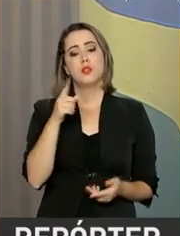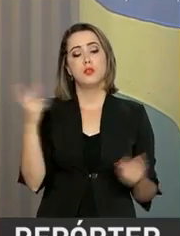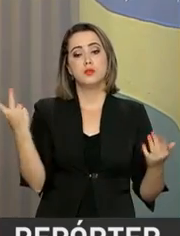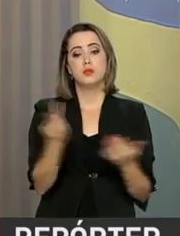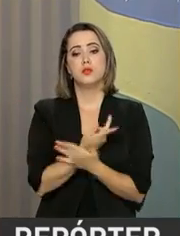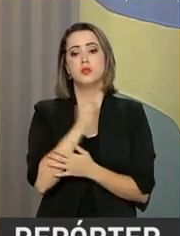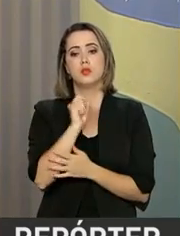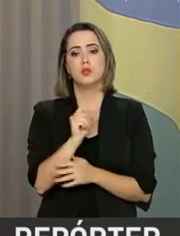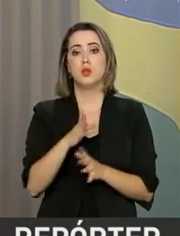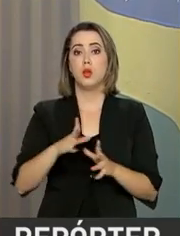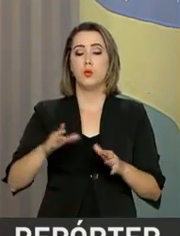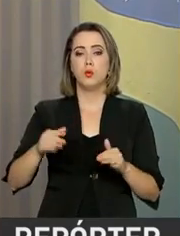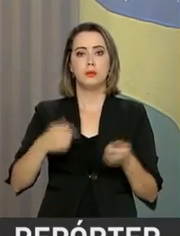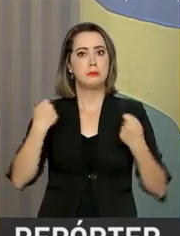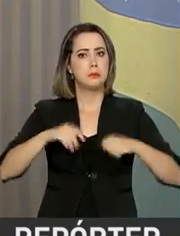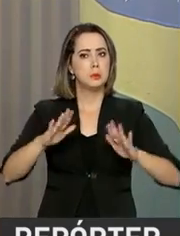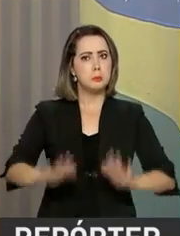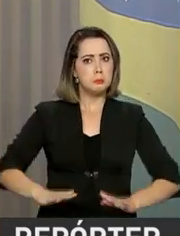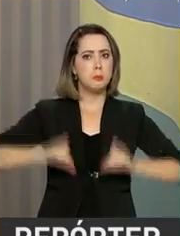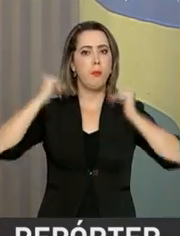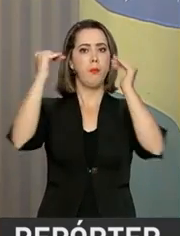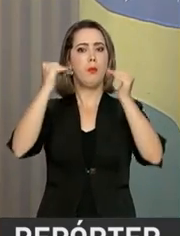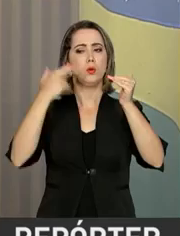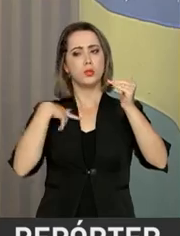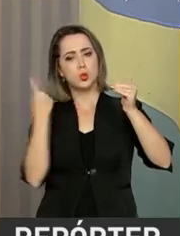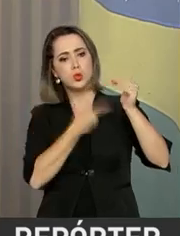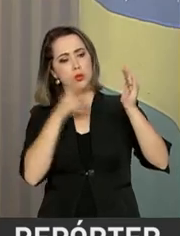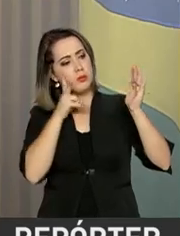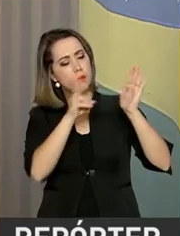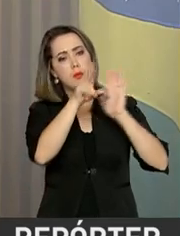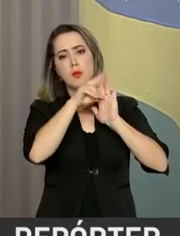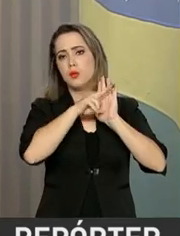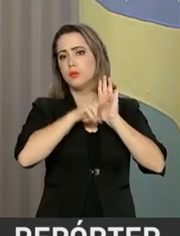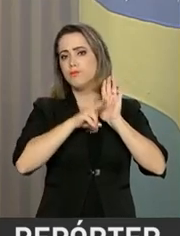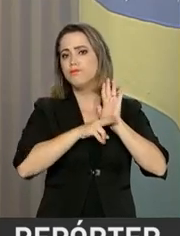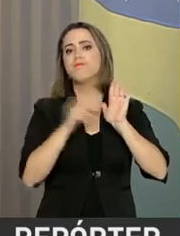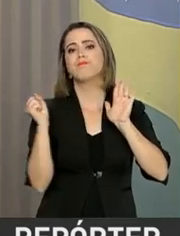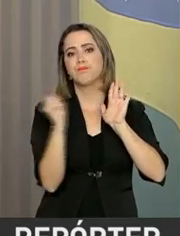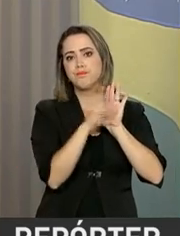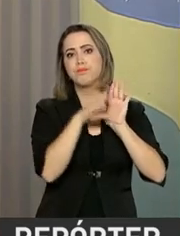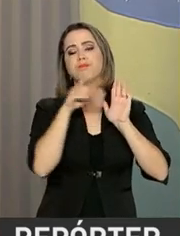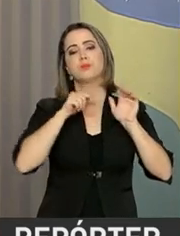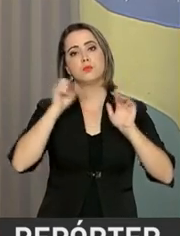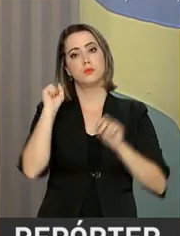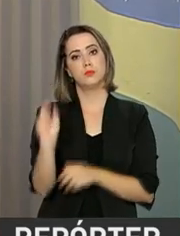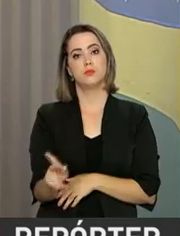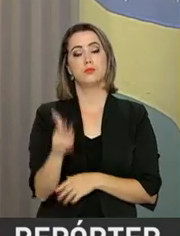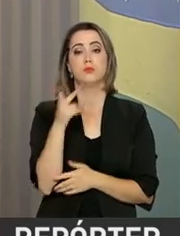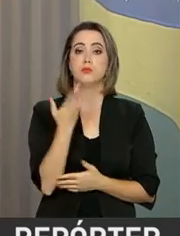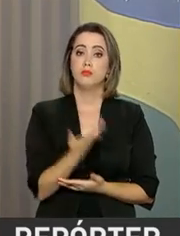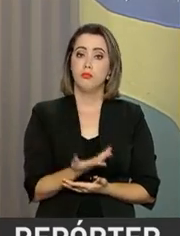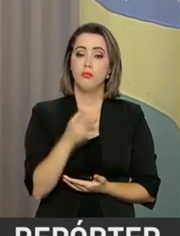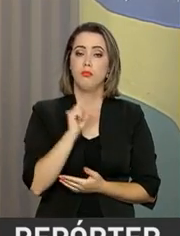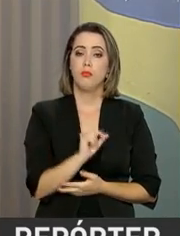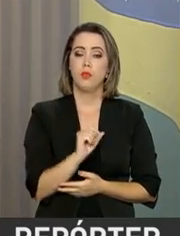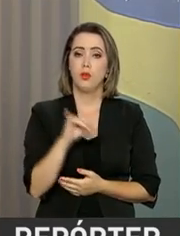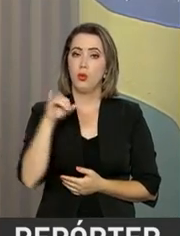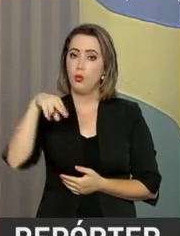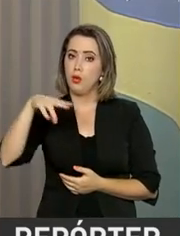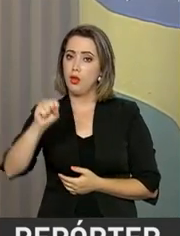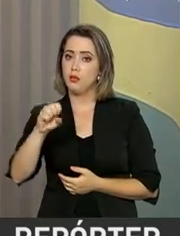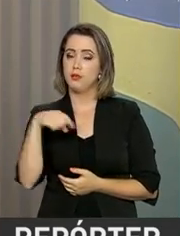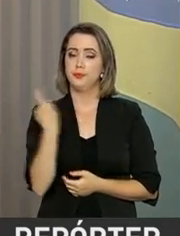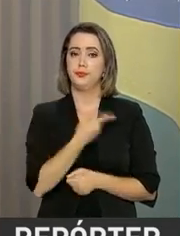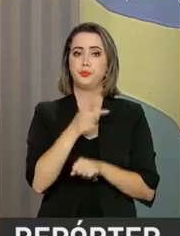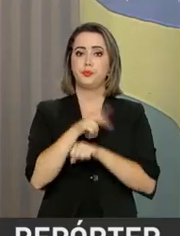fenômeno imperioso que nós venhamos a realizar essa reformulação previdenciária no